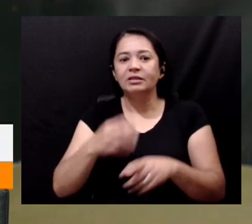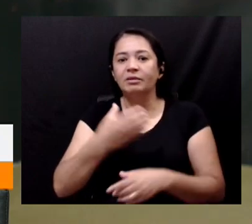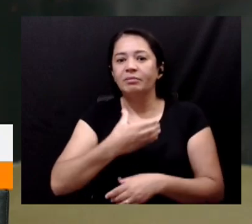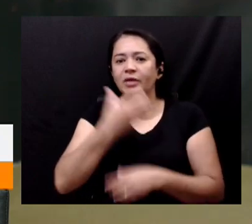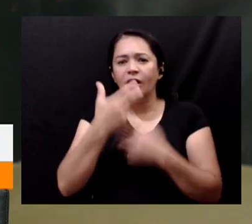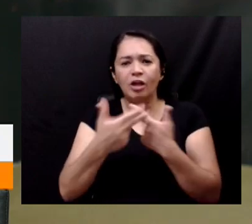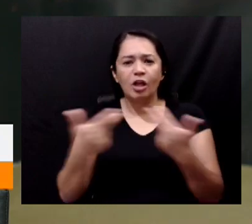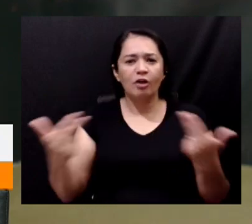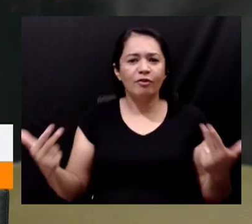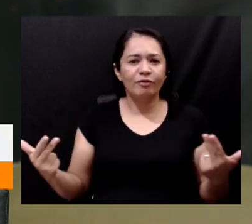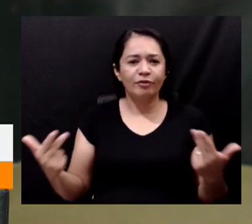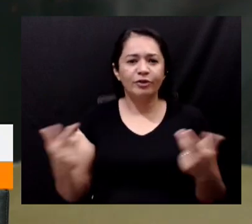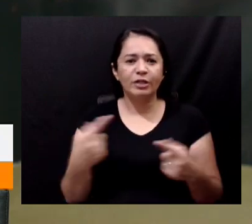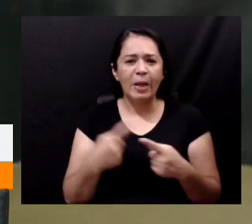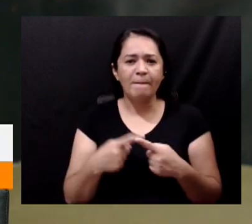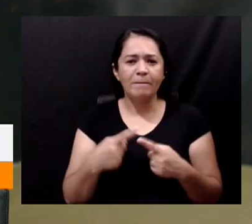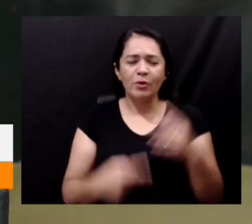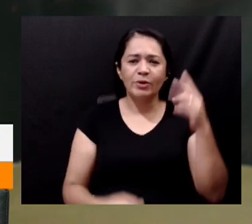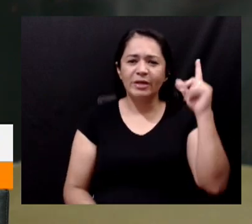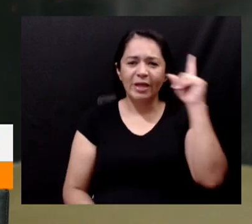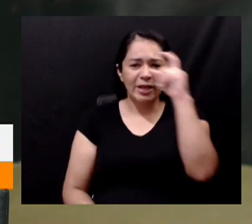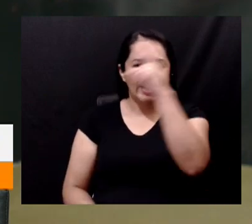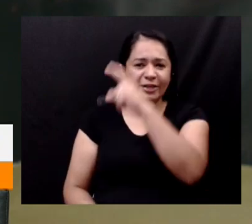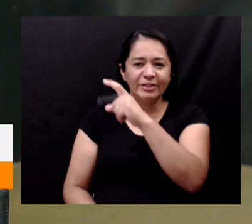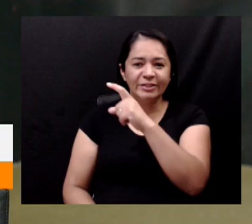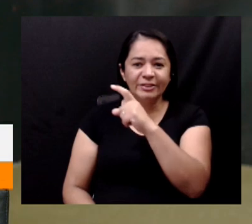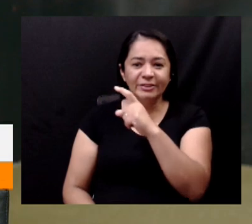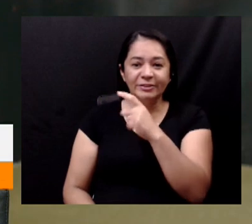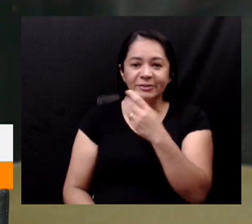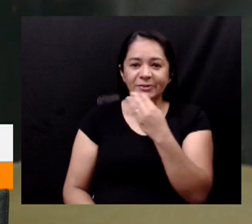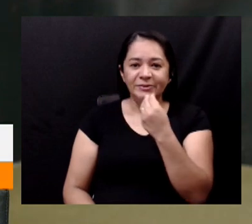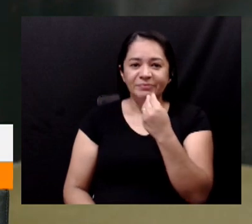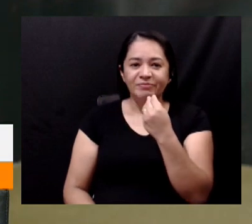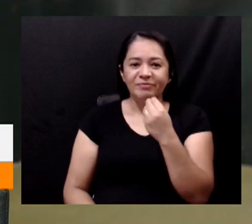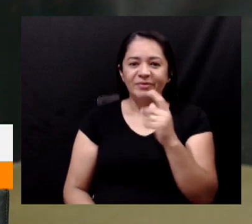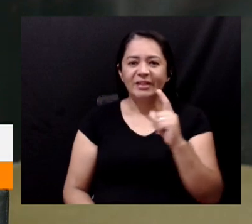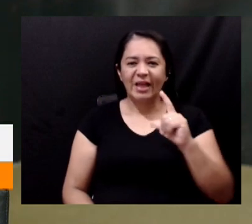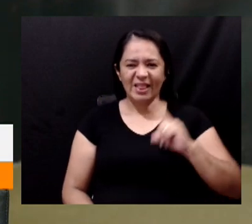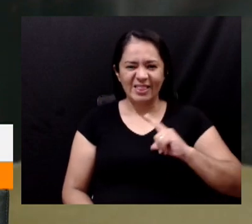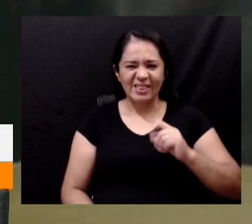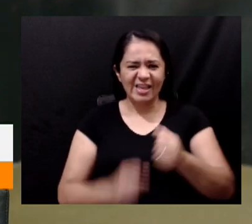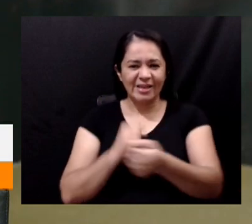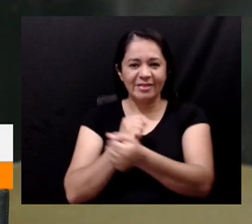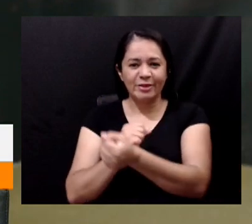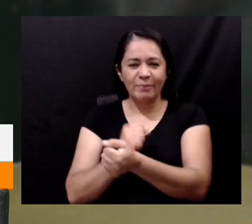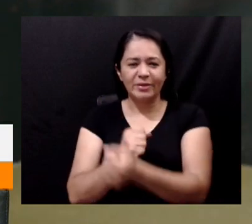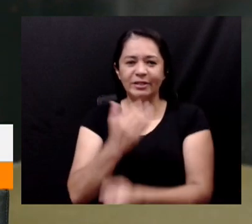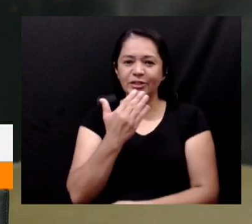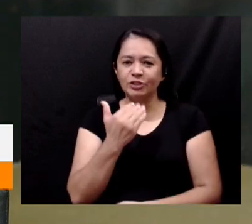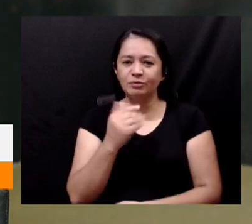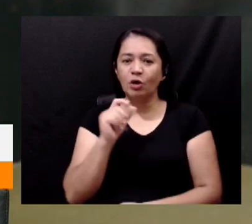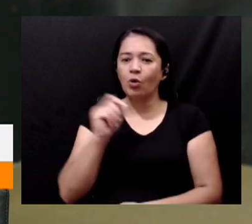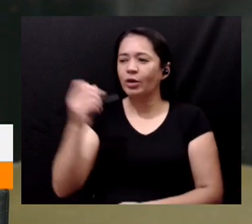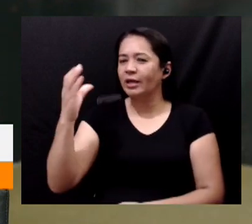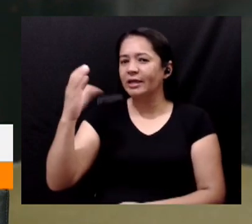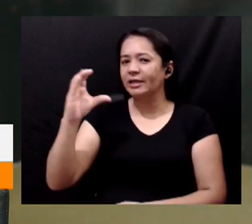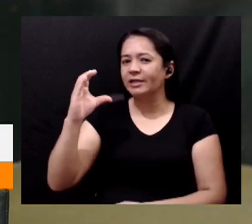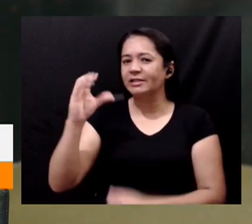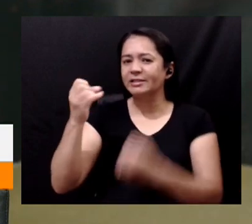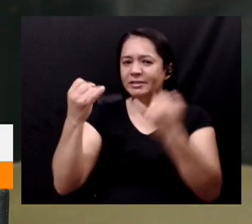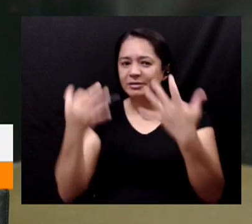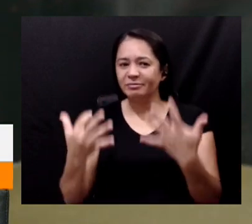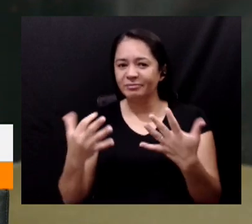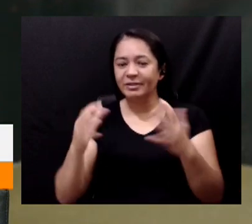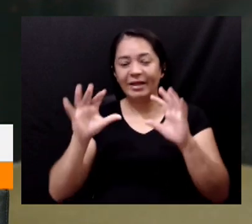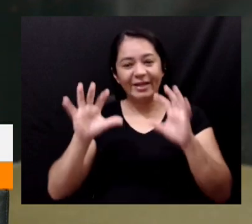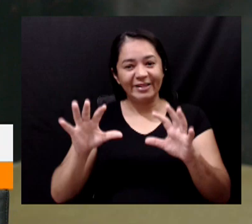tão difícil resistir? Existe mesmo dependência alimentar? E o que a ciência diz sobre isso? Esse é o nosso